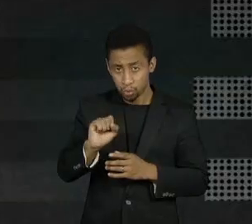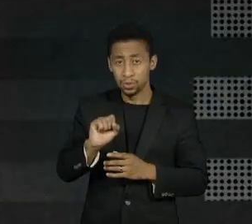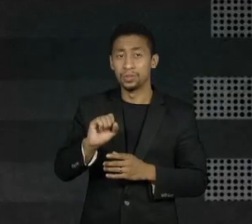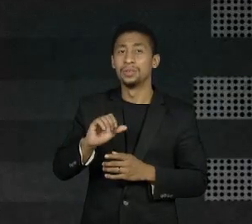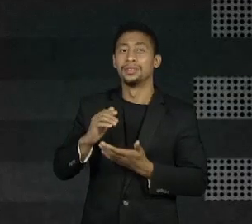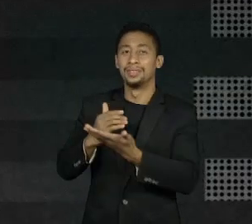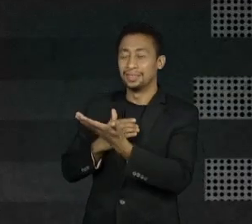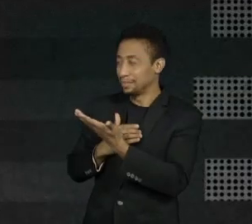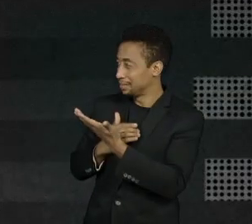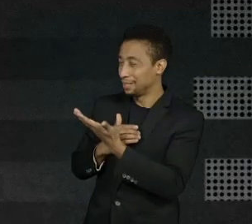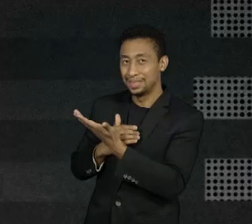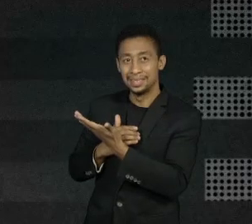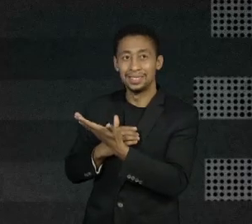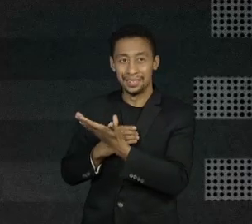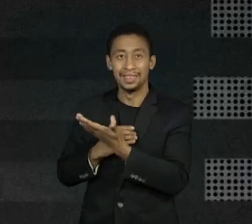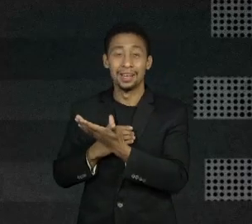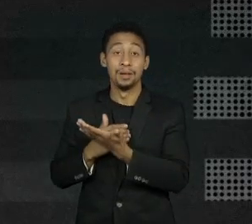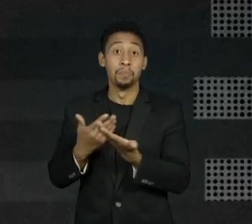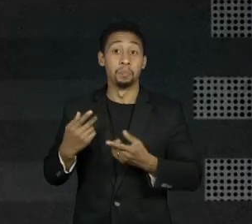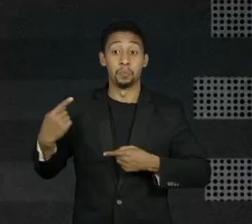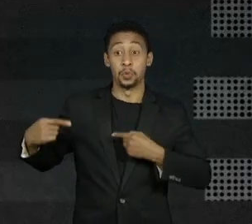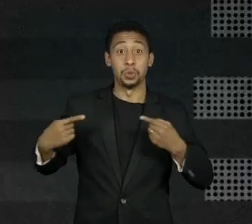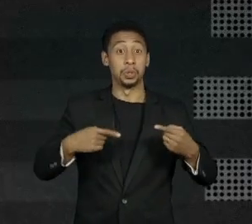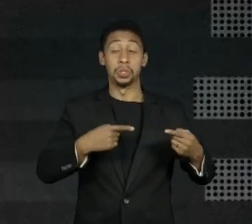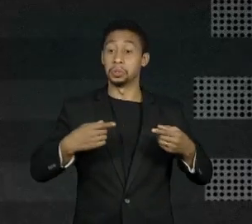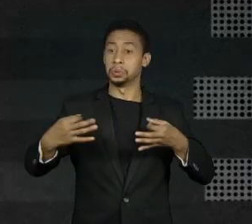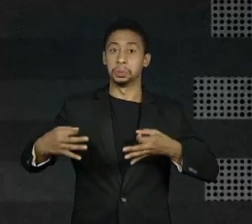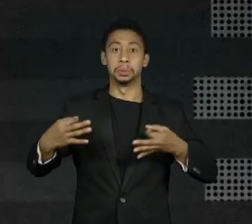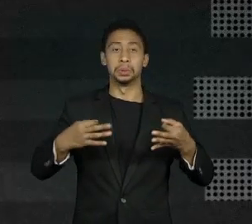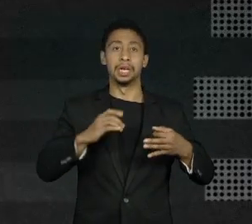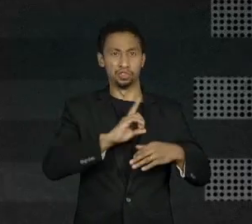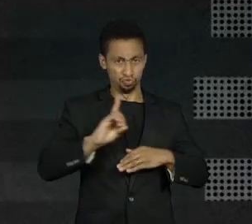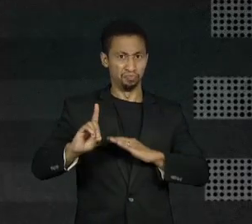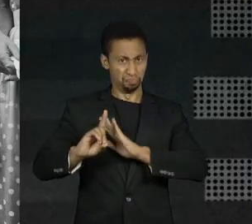um jornalista ligado à política, muito direitista, vamos dizer.